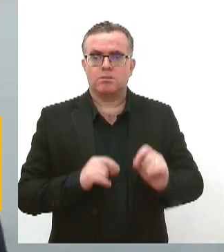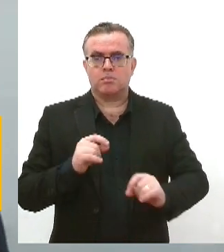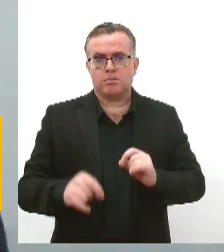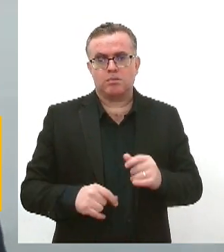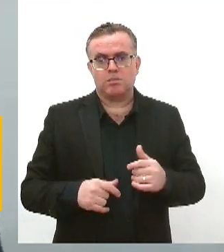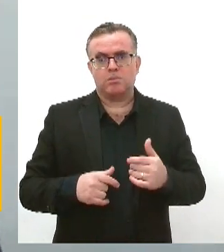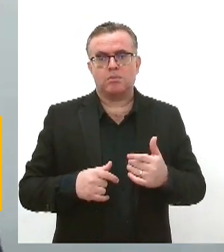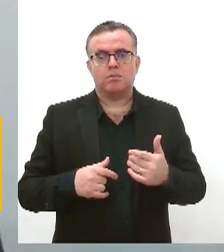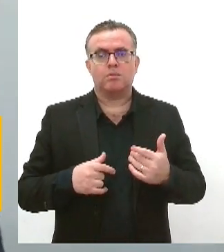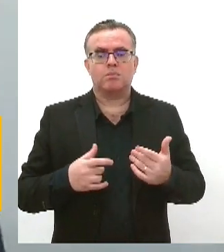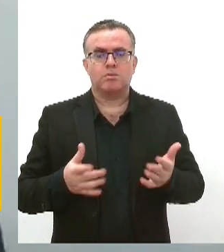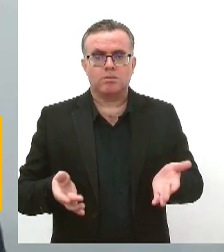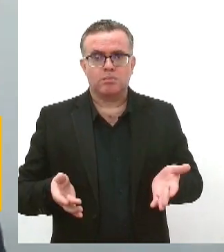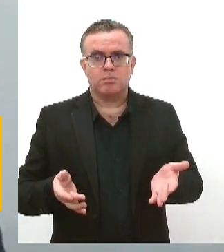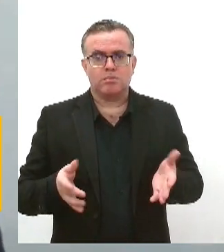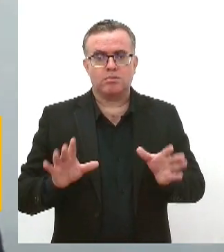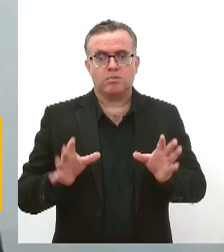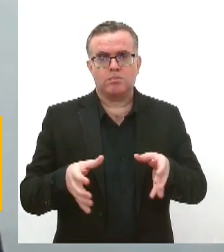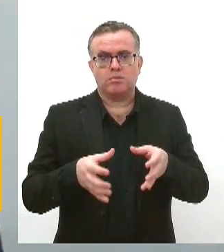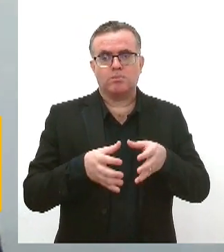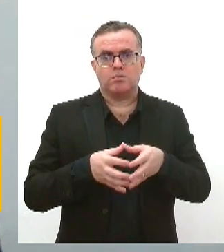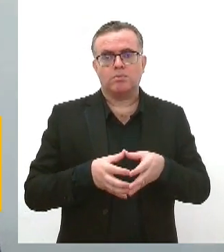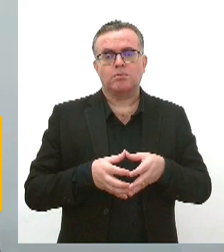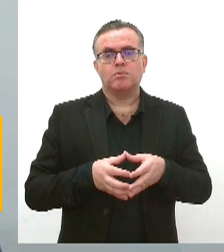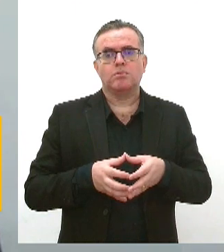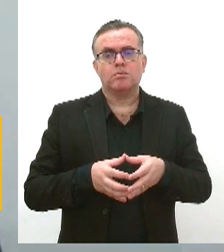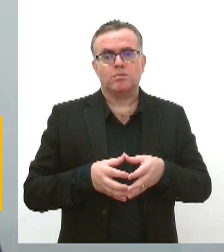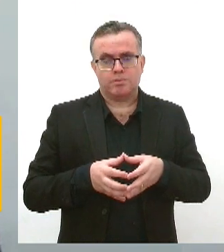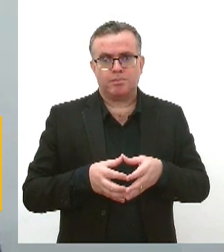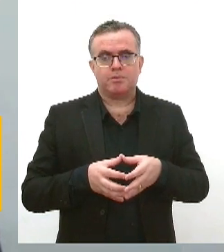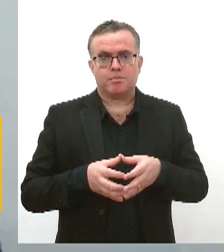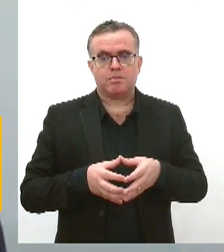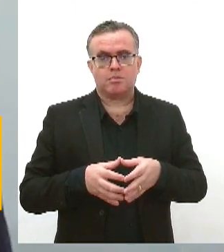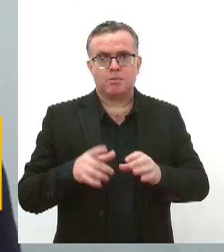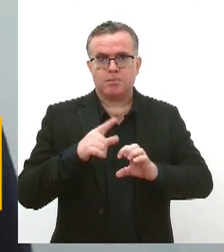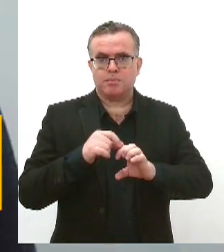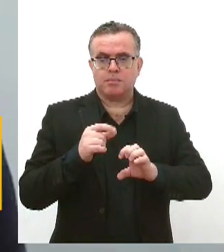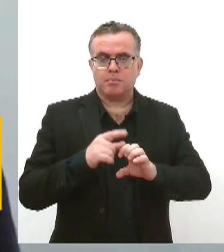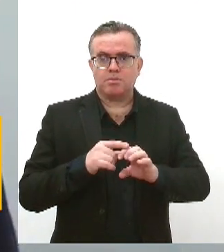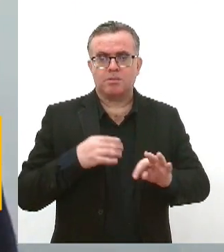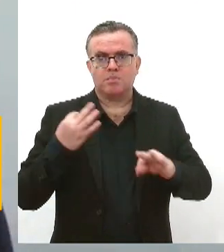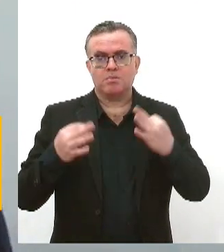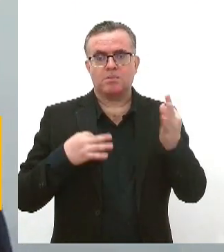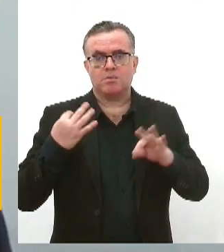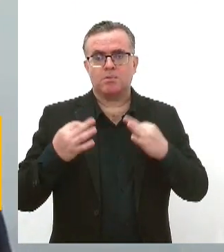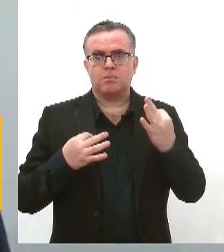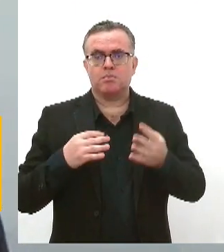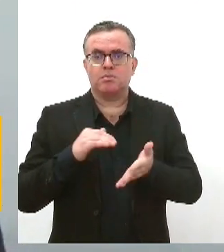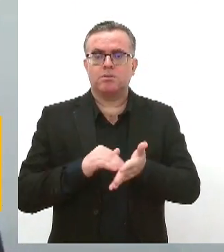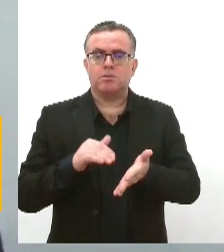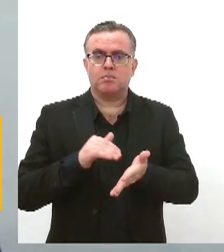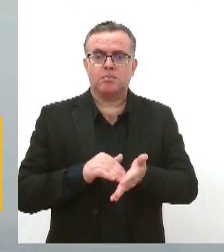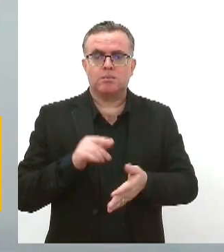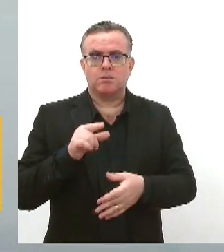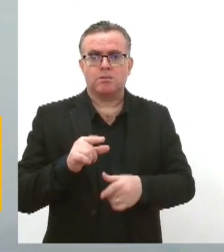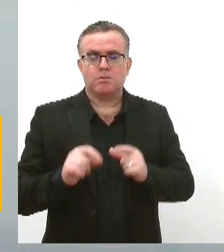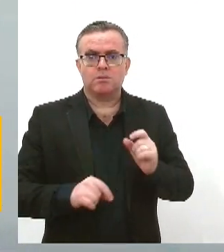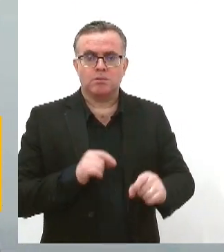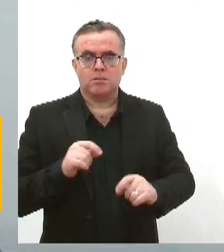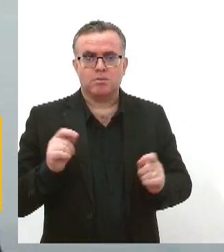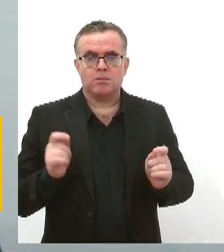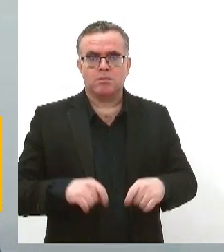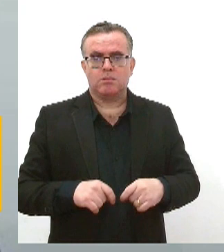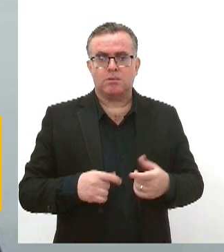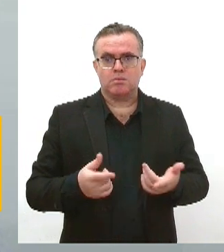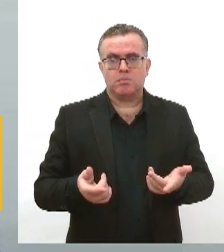dessa comissão, né, de empreendedorismo e turismo, dessa Secretaria de Empreendedorismo e Turismo, porque eu já